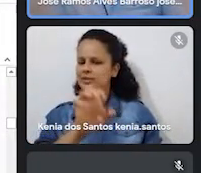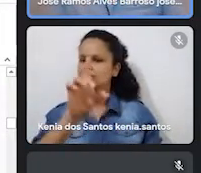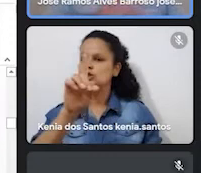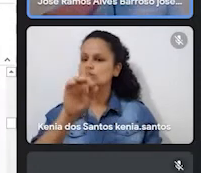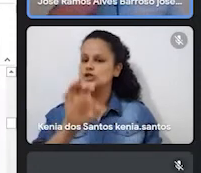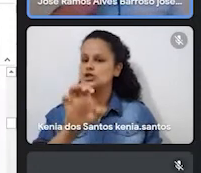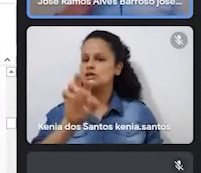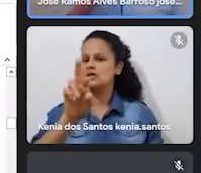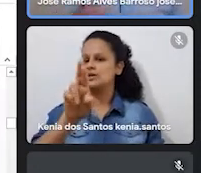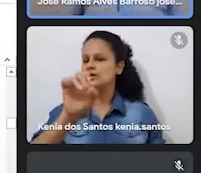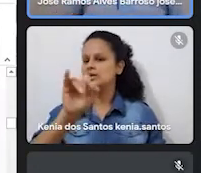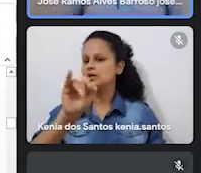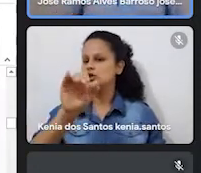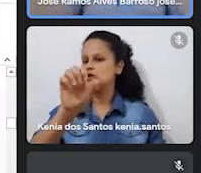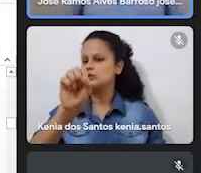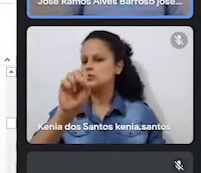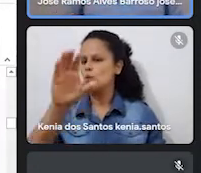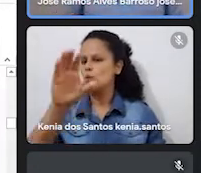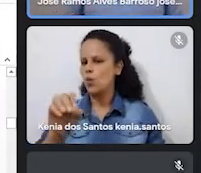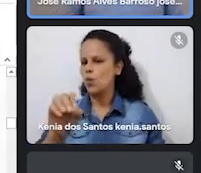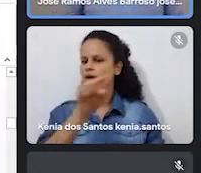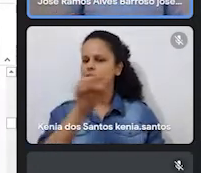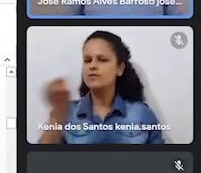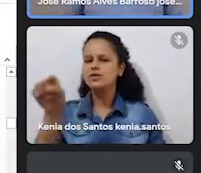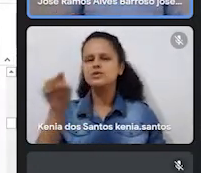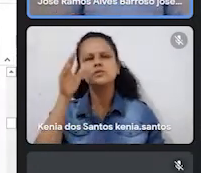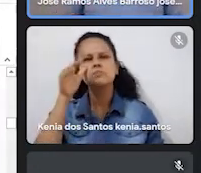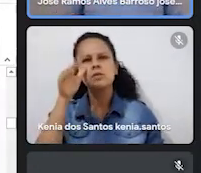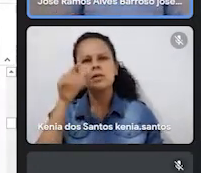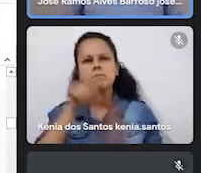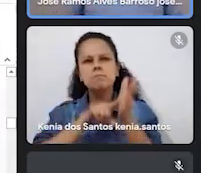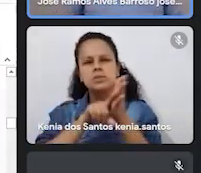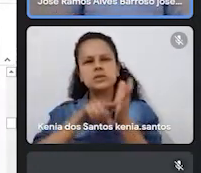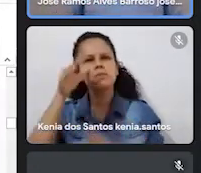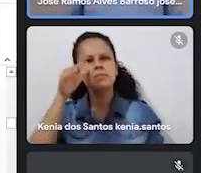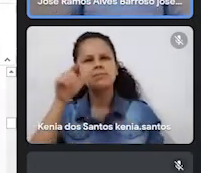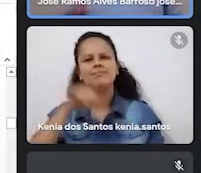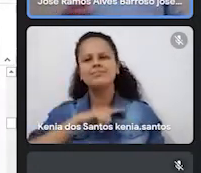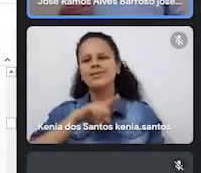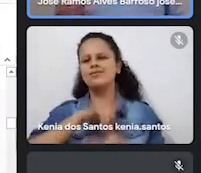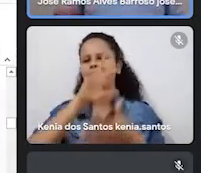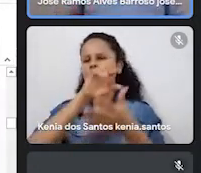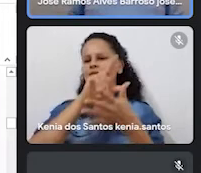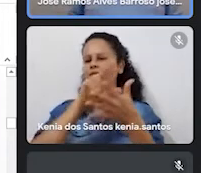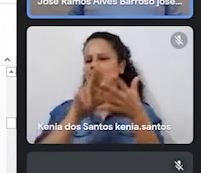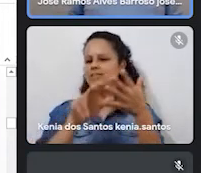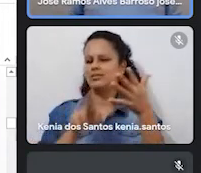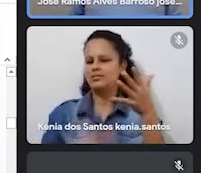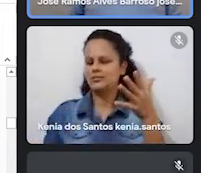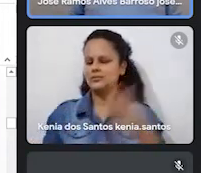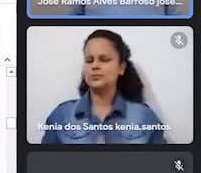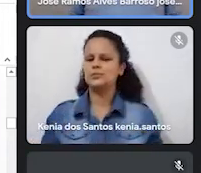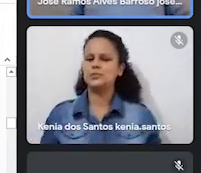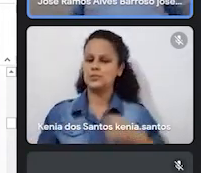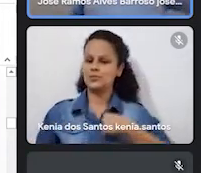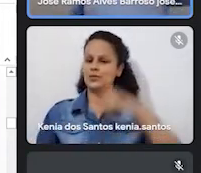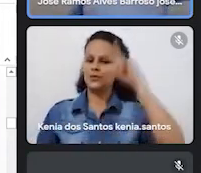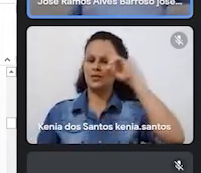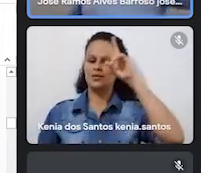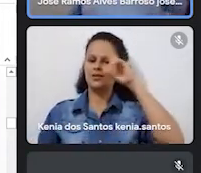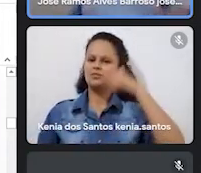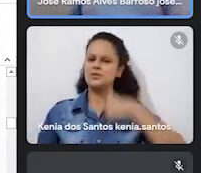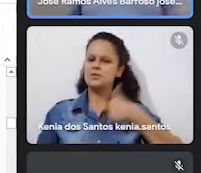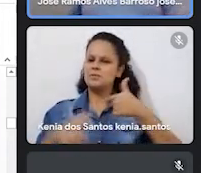análise de risco. Eu lembro quando eu trabalhava lá na década